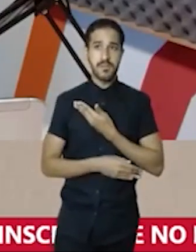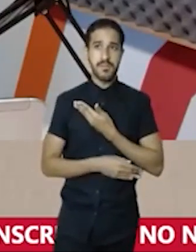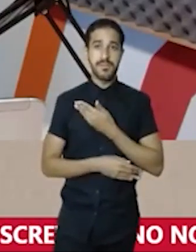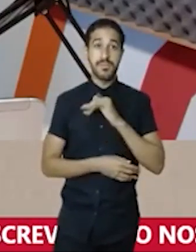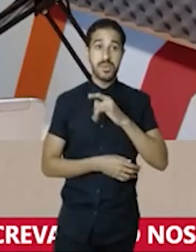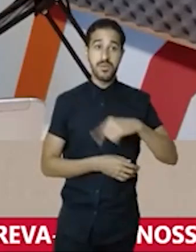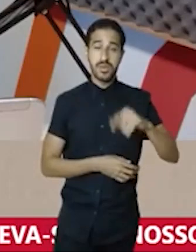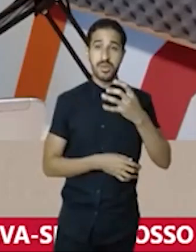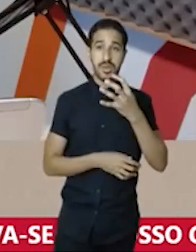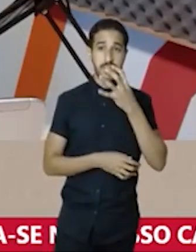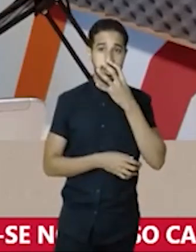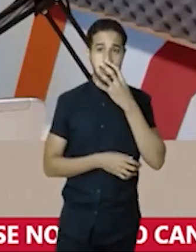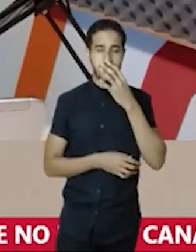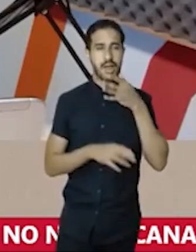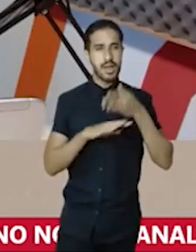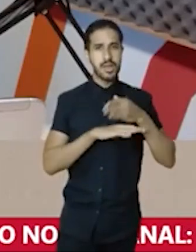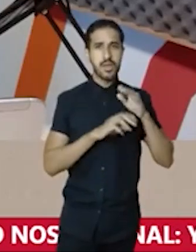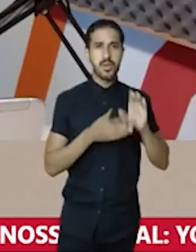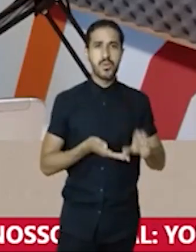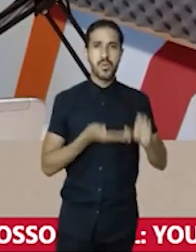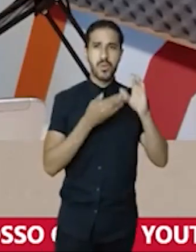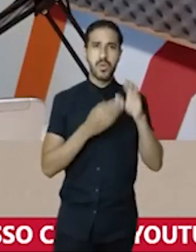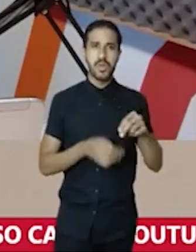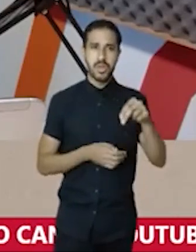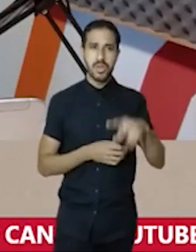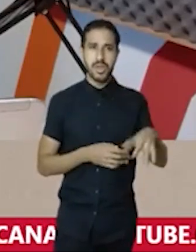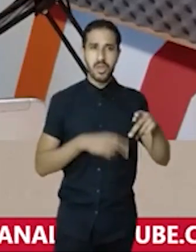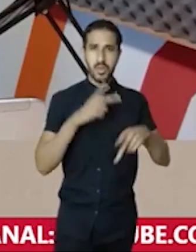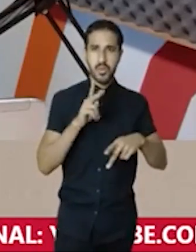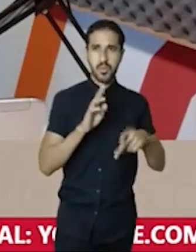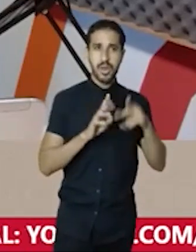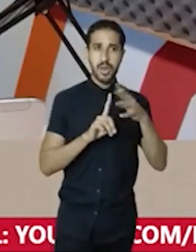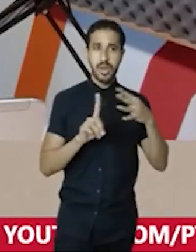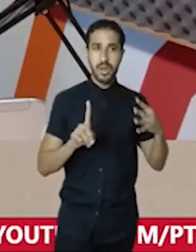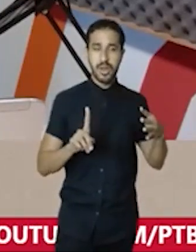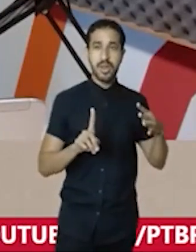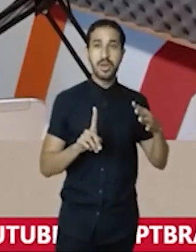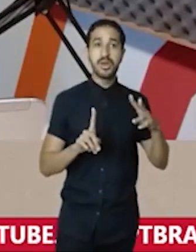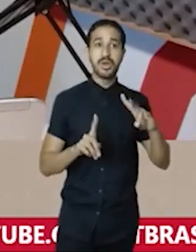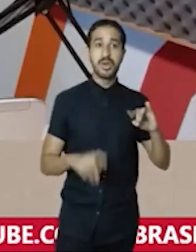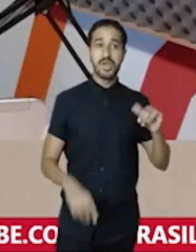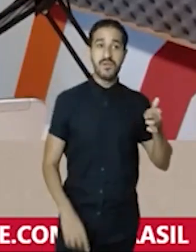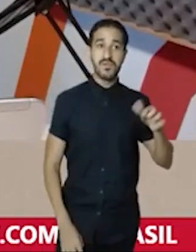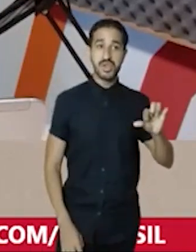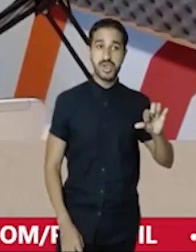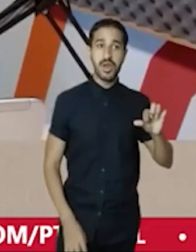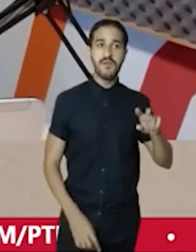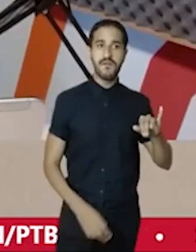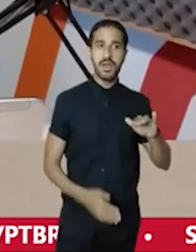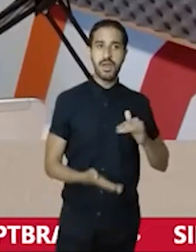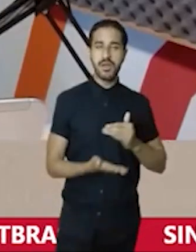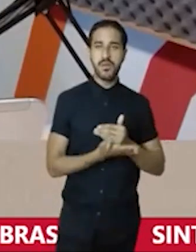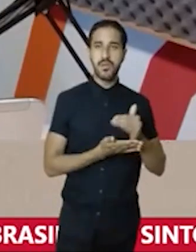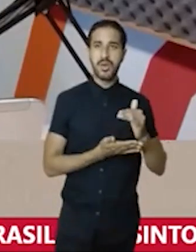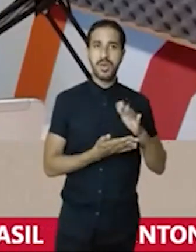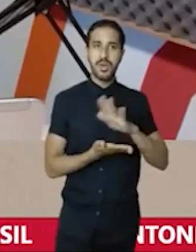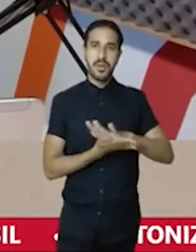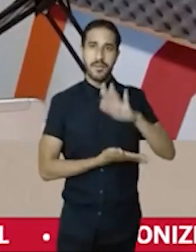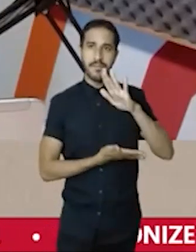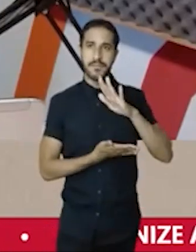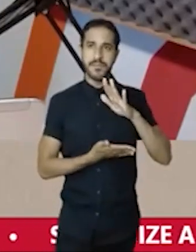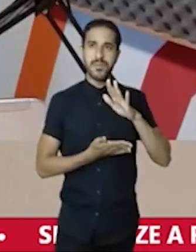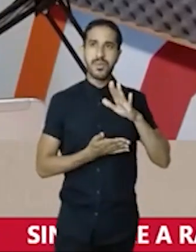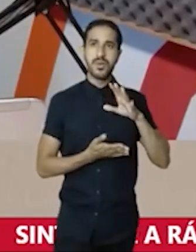puder, acompanhe a página do Conselho Nacional Popular LGBTI+. No dia 29 vai ter o início aí de um lançamento